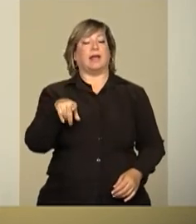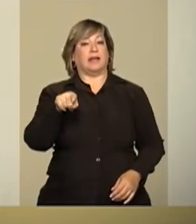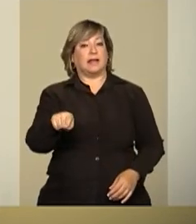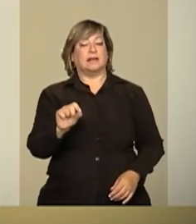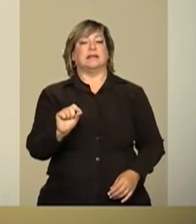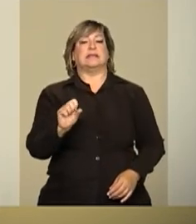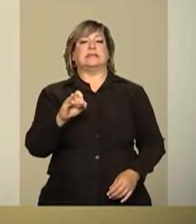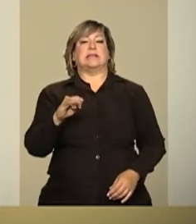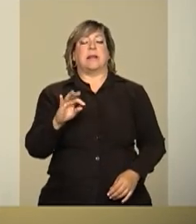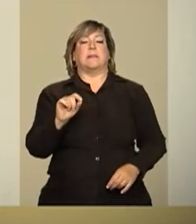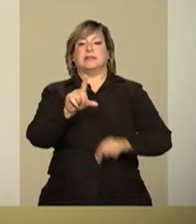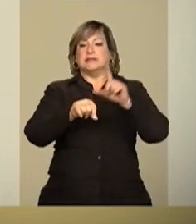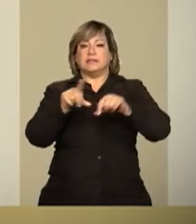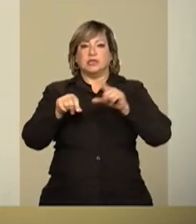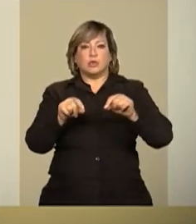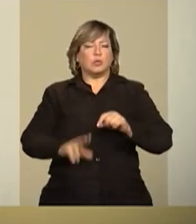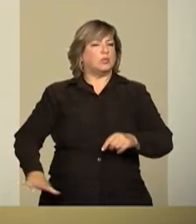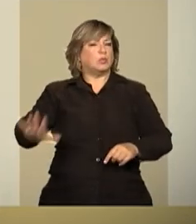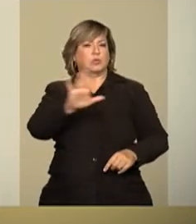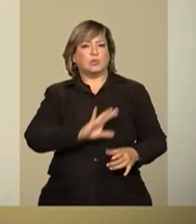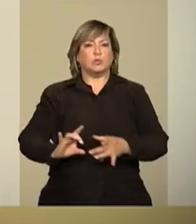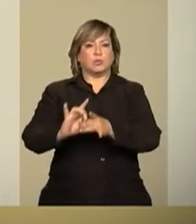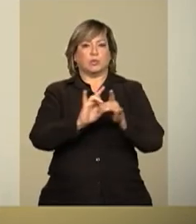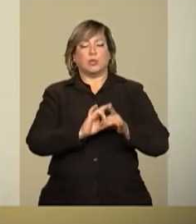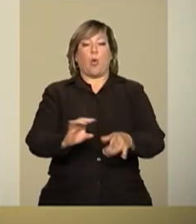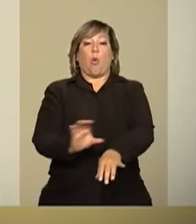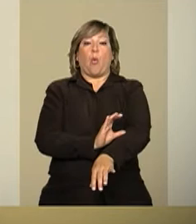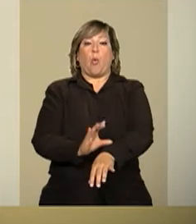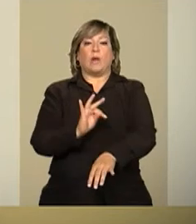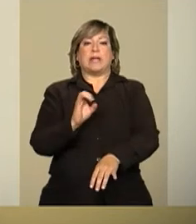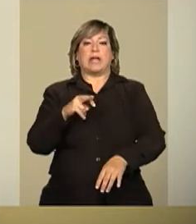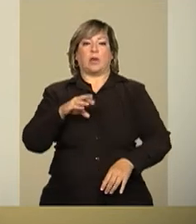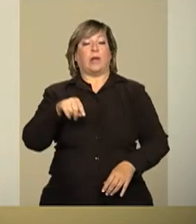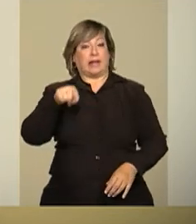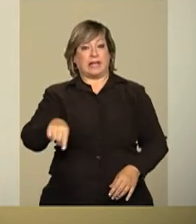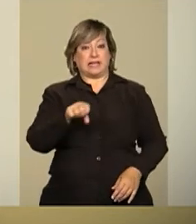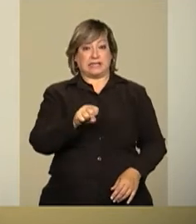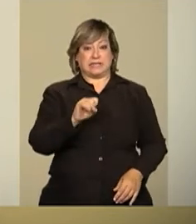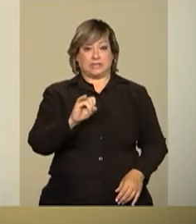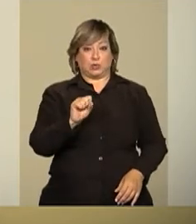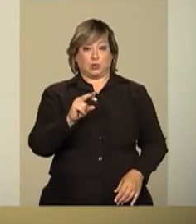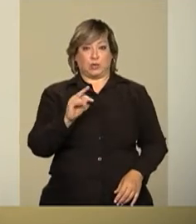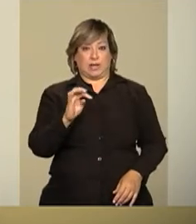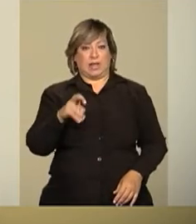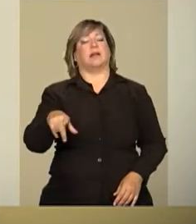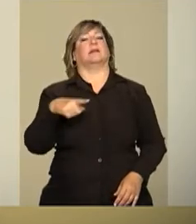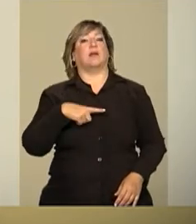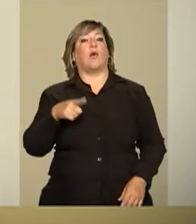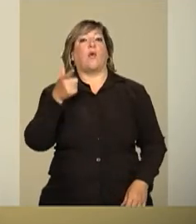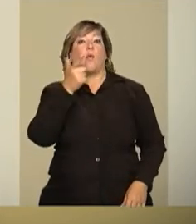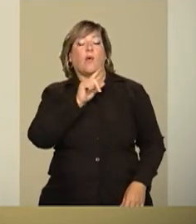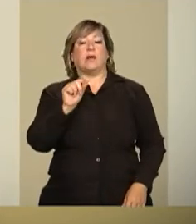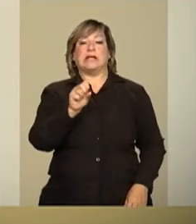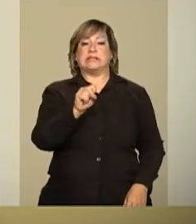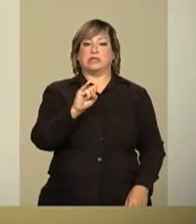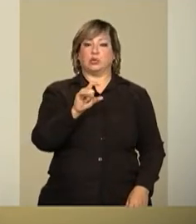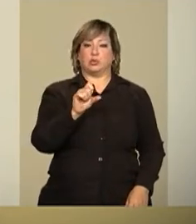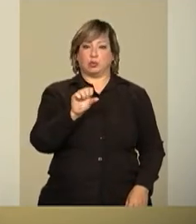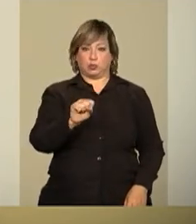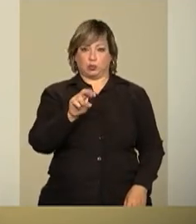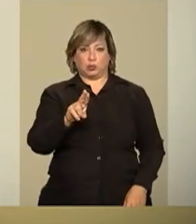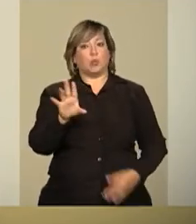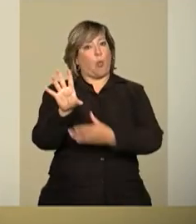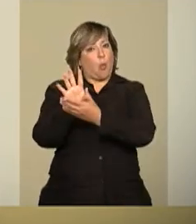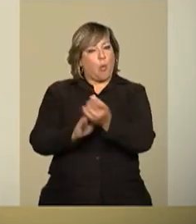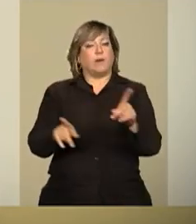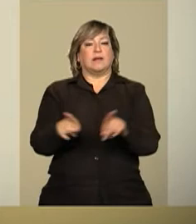de seleção unificada para cursos técnicos como Sisutec nós estamos usando o modelo de sucesso do Sisu e do ProUni